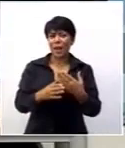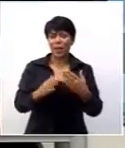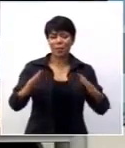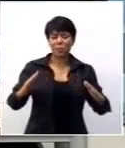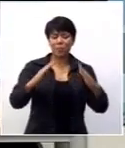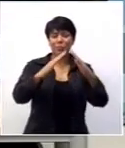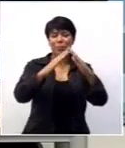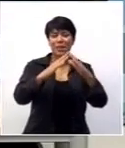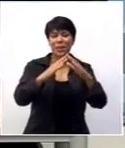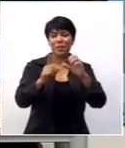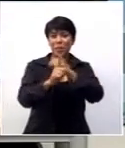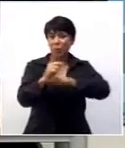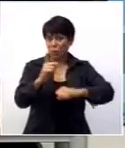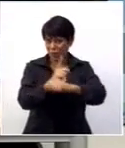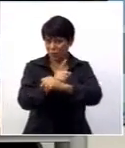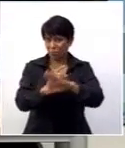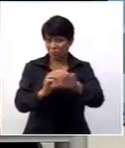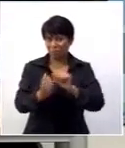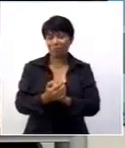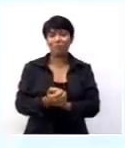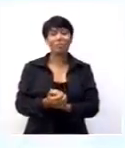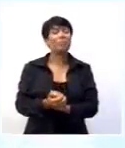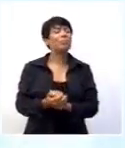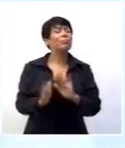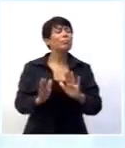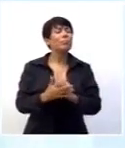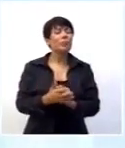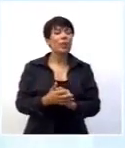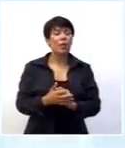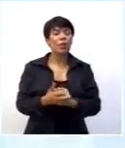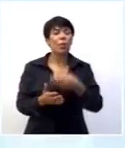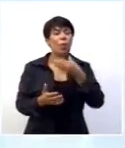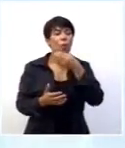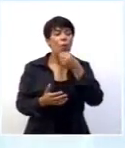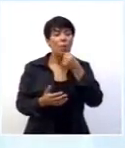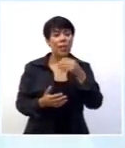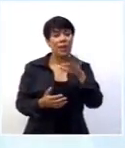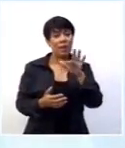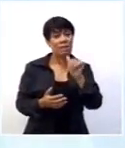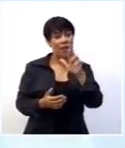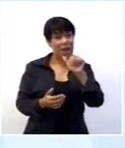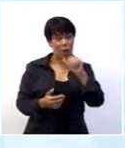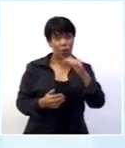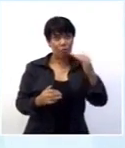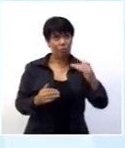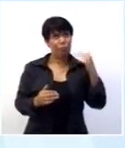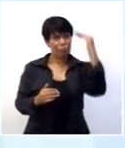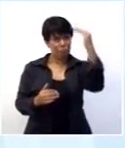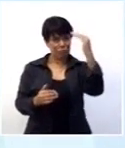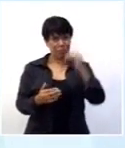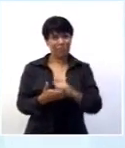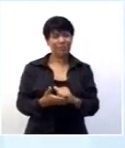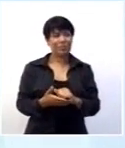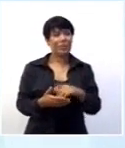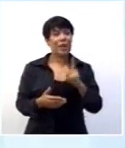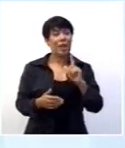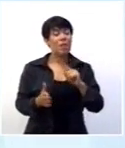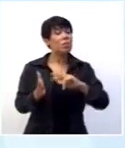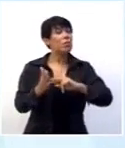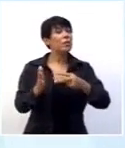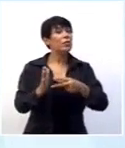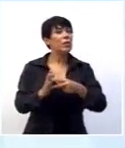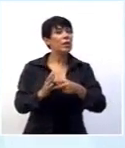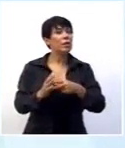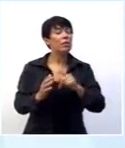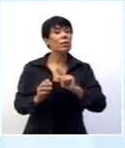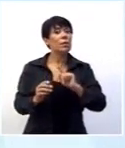eu comento aqueles pontos. O faraó, ele vai estar ali, ó, no topo da pirâmide, tá? Ele significa que ele